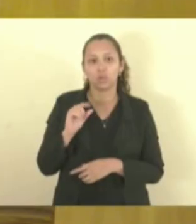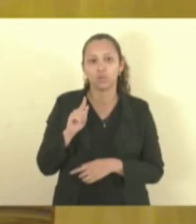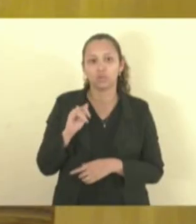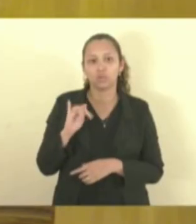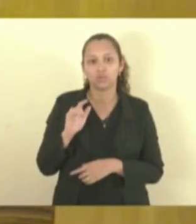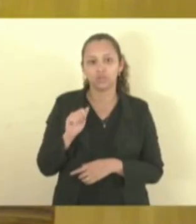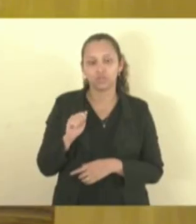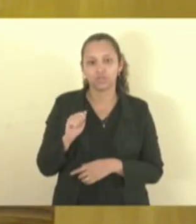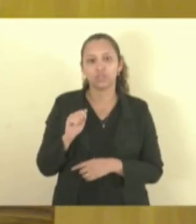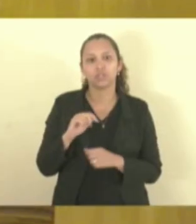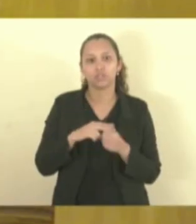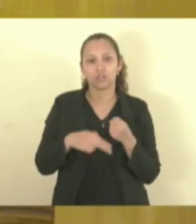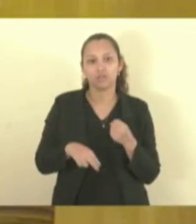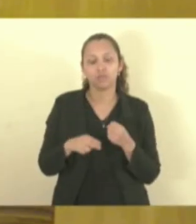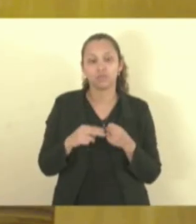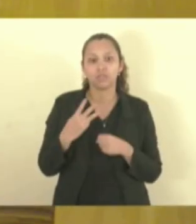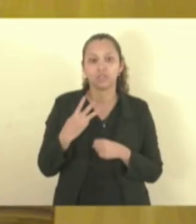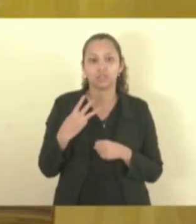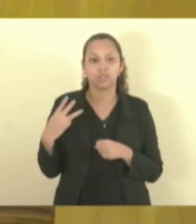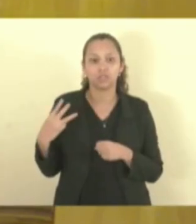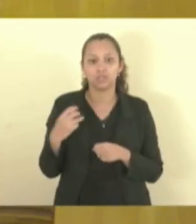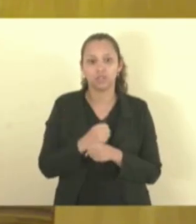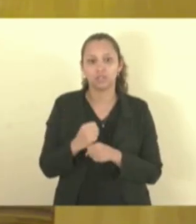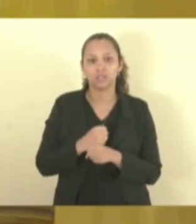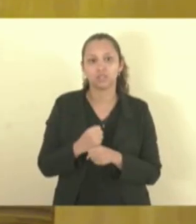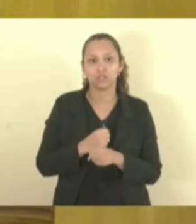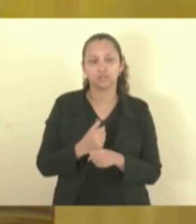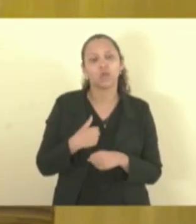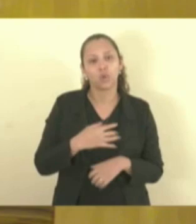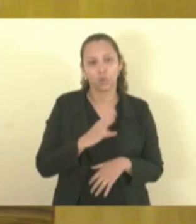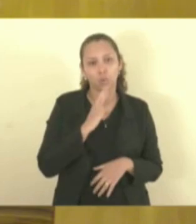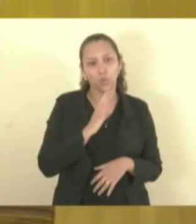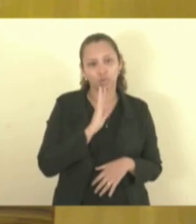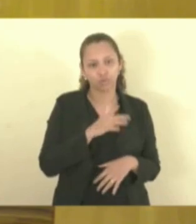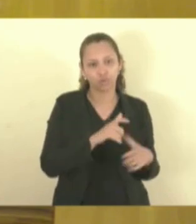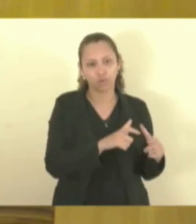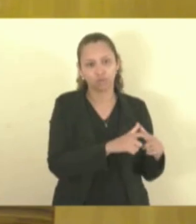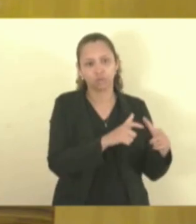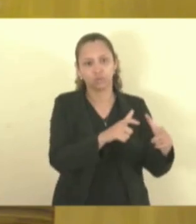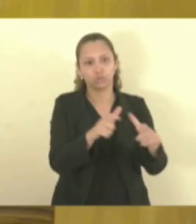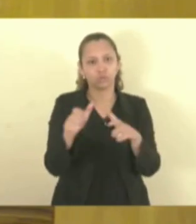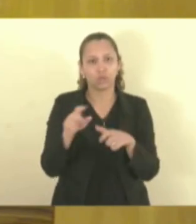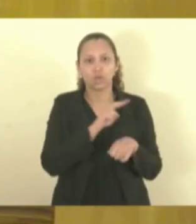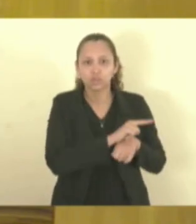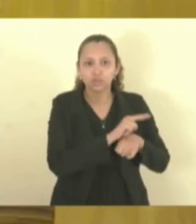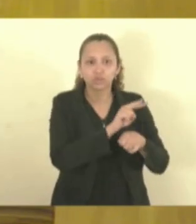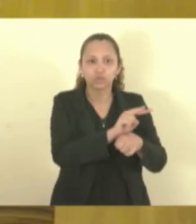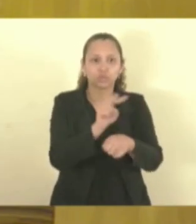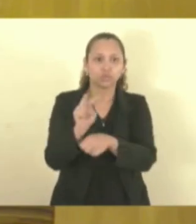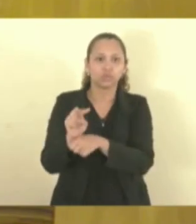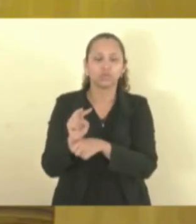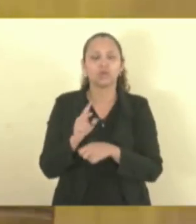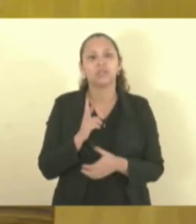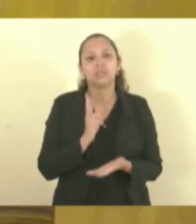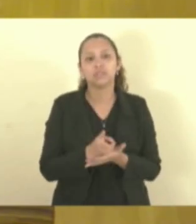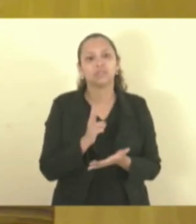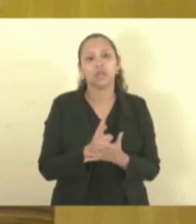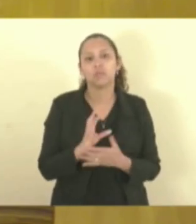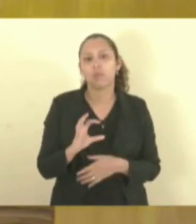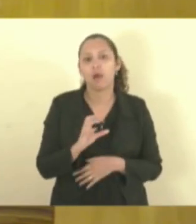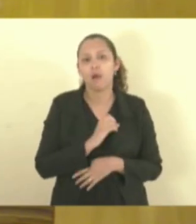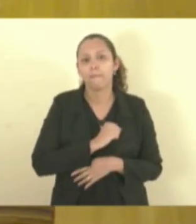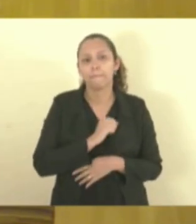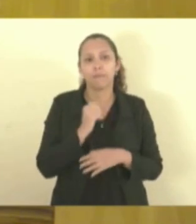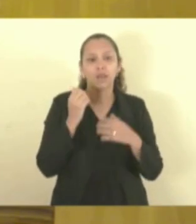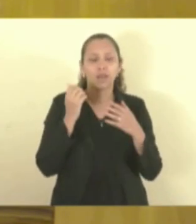33 anos. Então, conheço um pouquinho das unidades de conservação. Sempre fui apaixonado pela natureza, né?